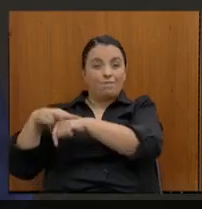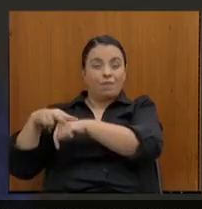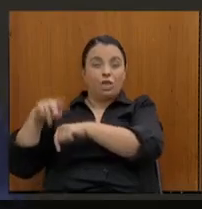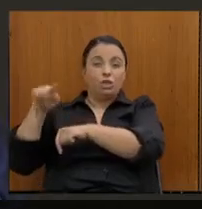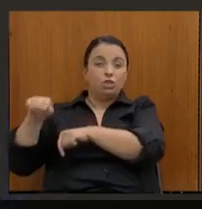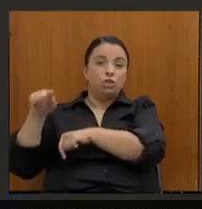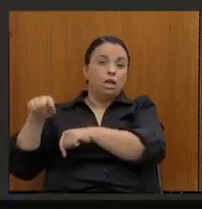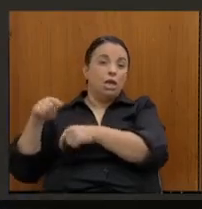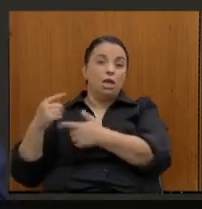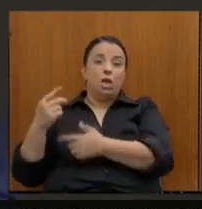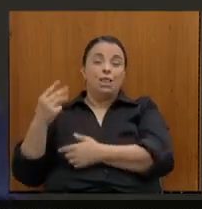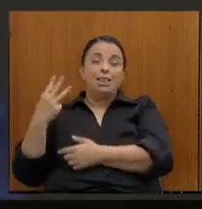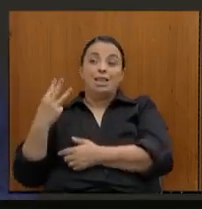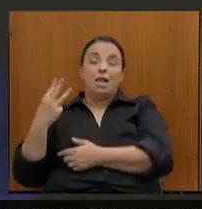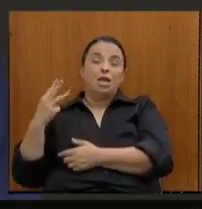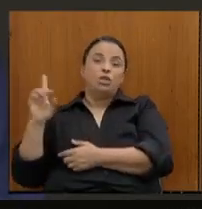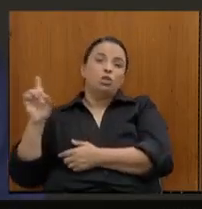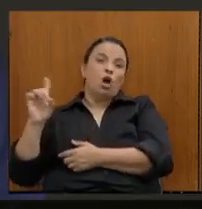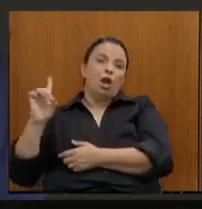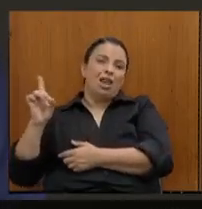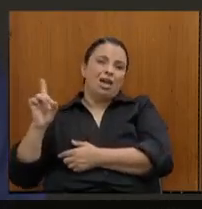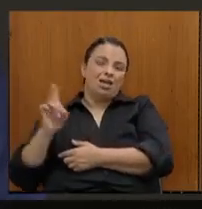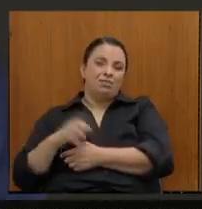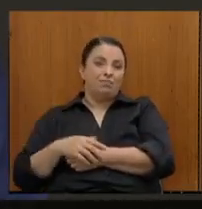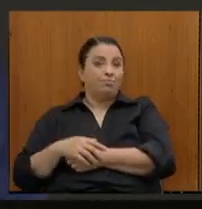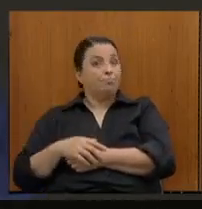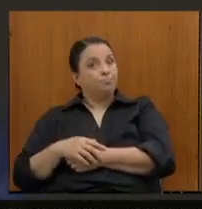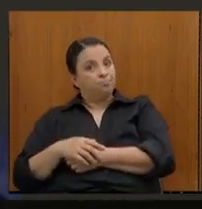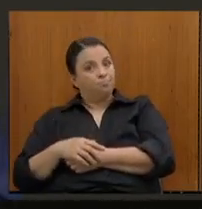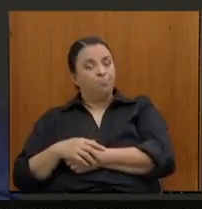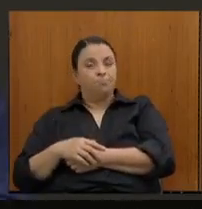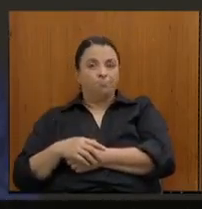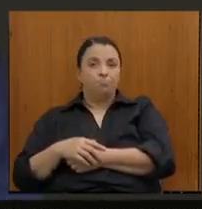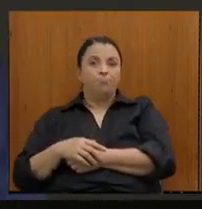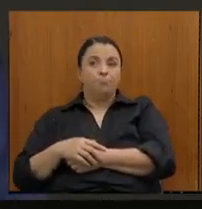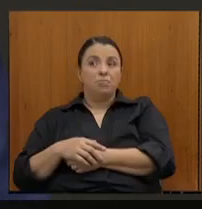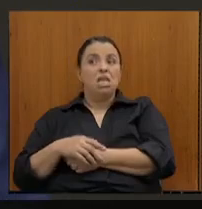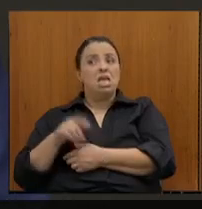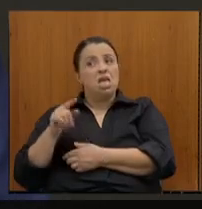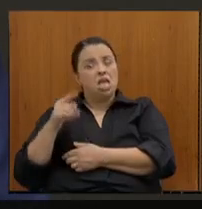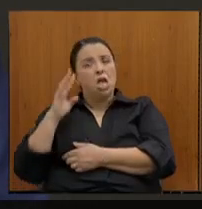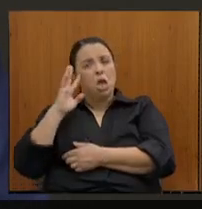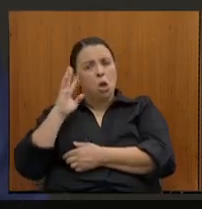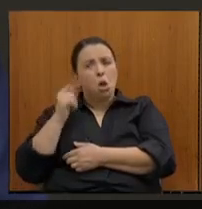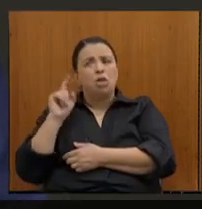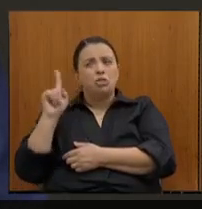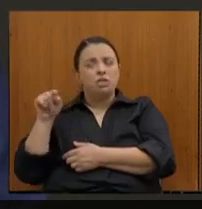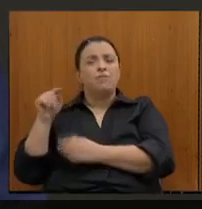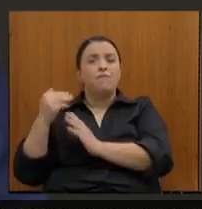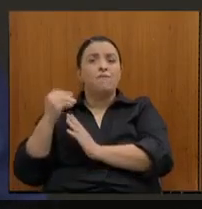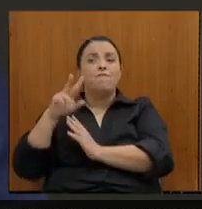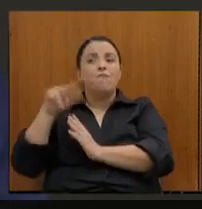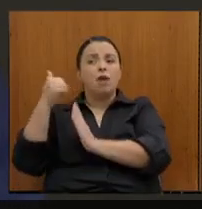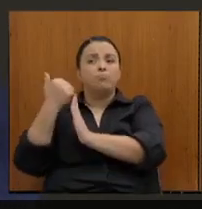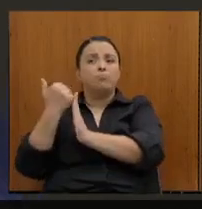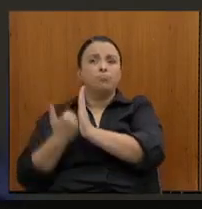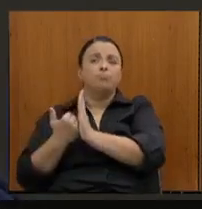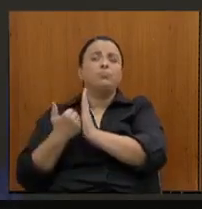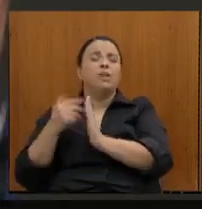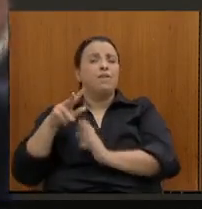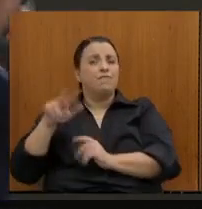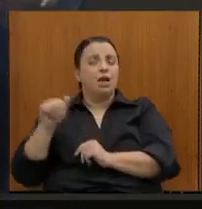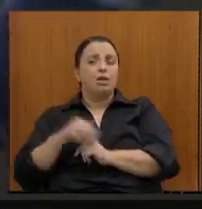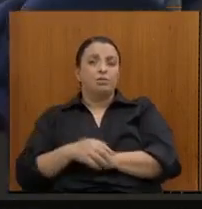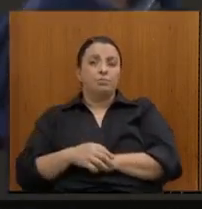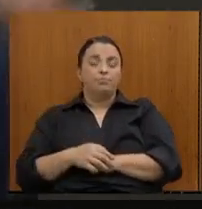melhor o custo da energia tá cada vez menor Então nós vamos mostrar algumas projeções onde isso aí pode realmente acontecer